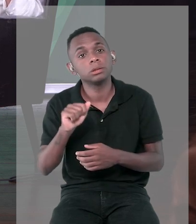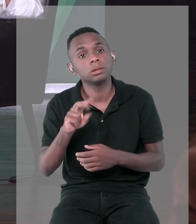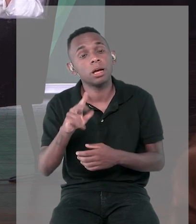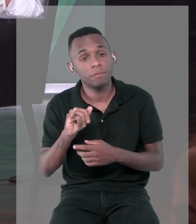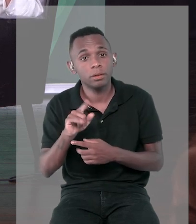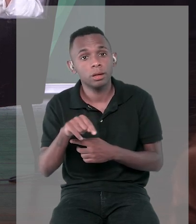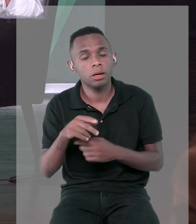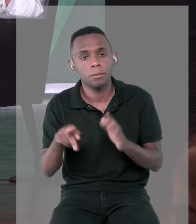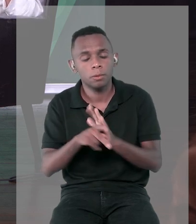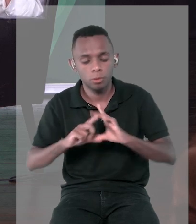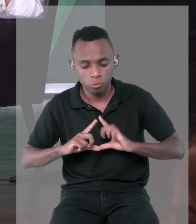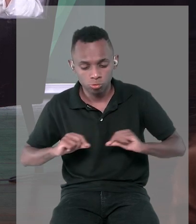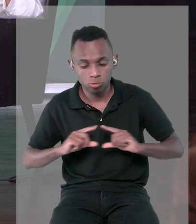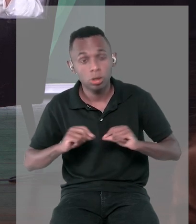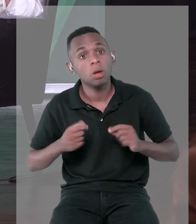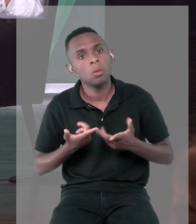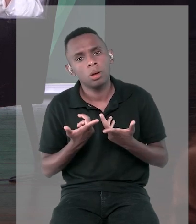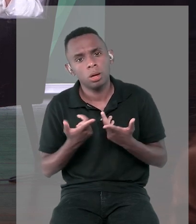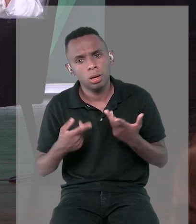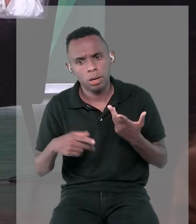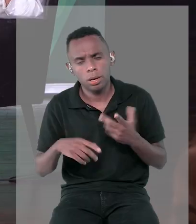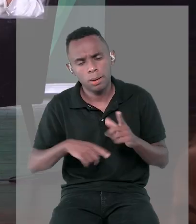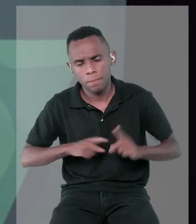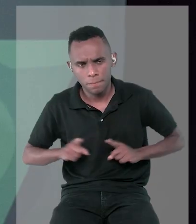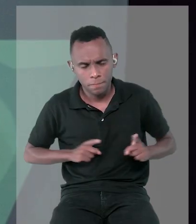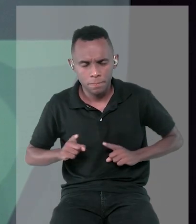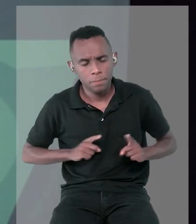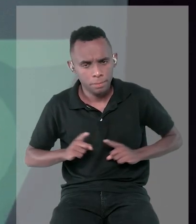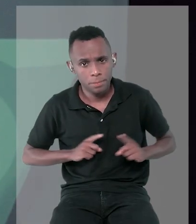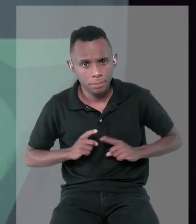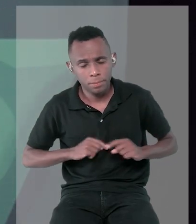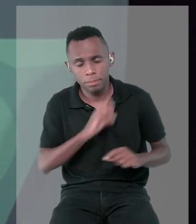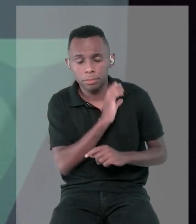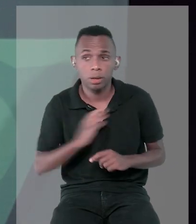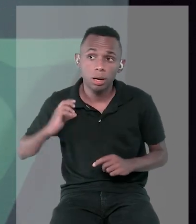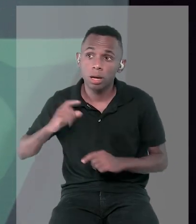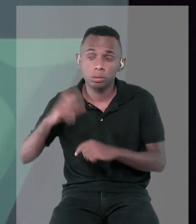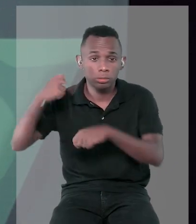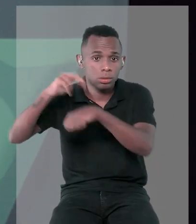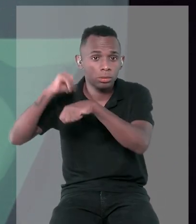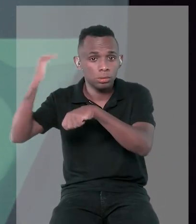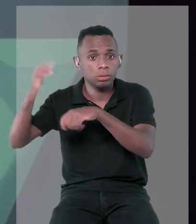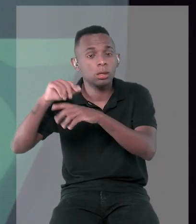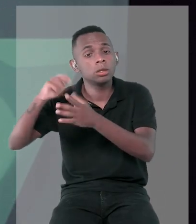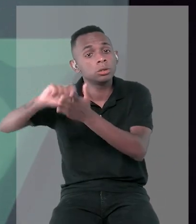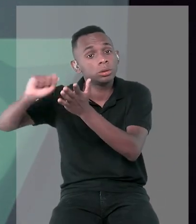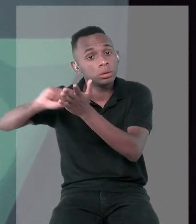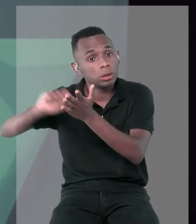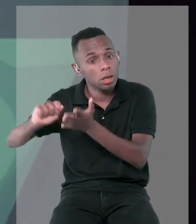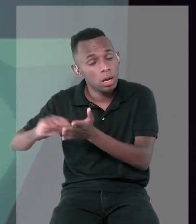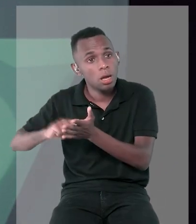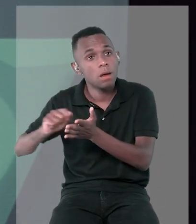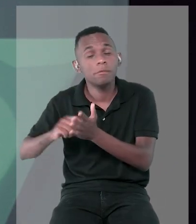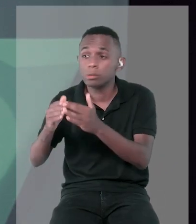Davi Weinstock, que era um judeu, primo da Clarice, que morava em Israel, me escreveu de lá. Quando ele soube que eu